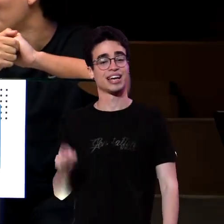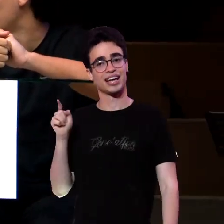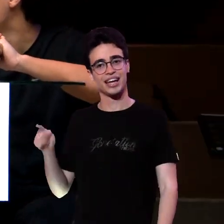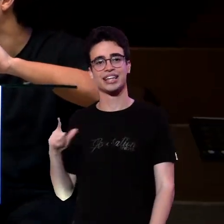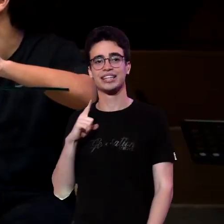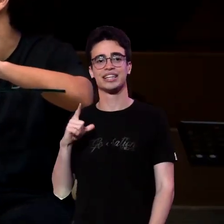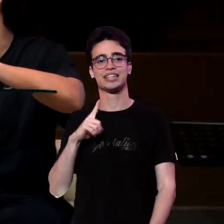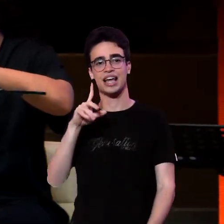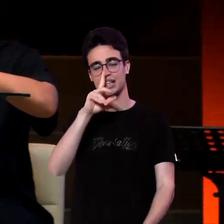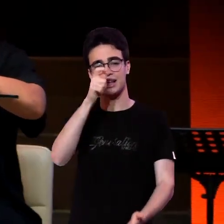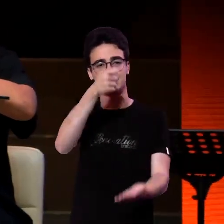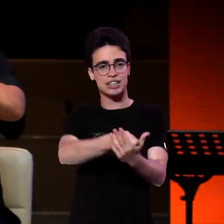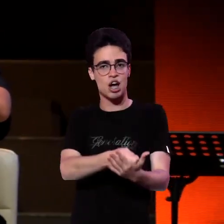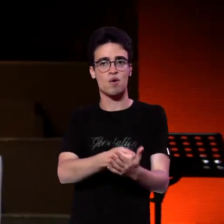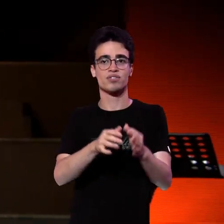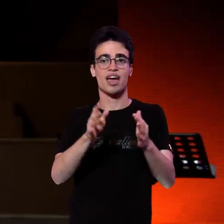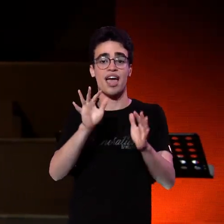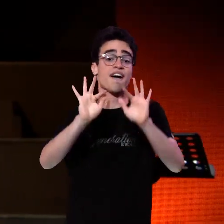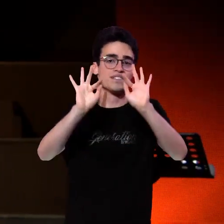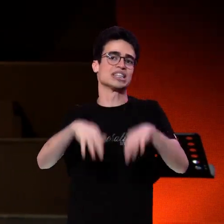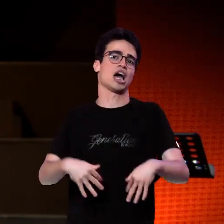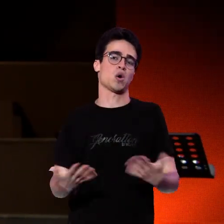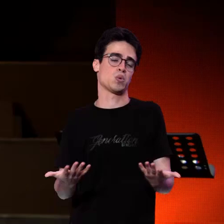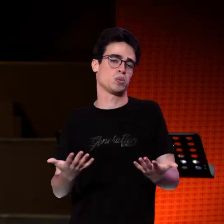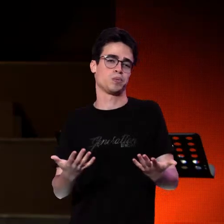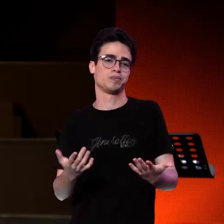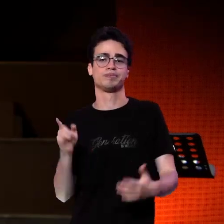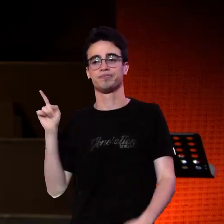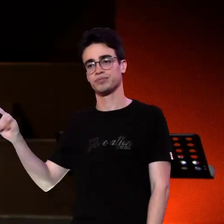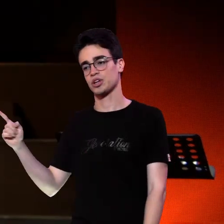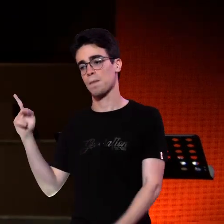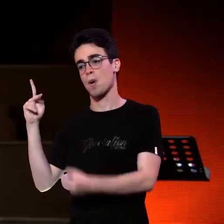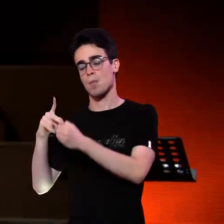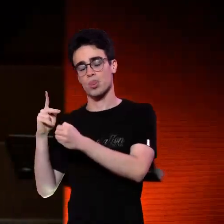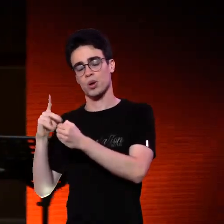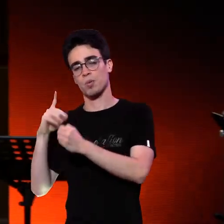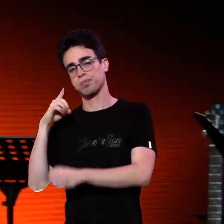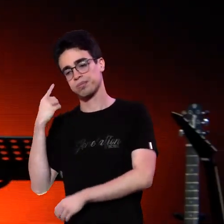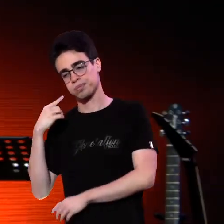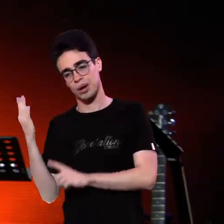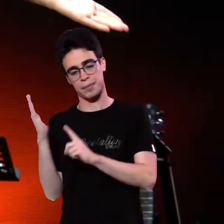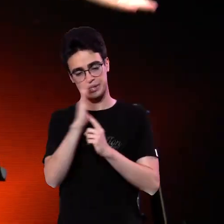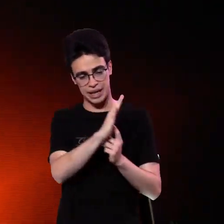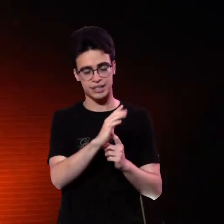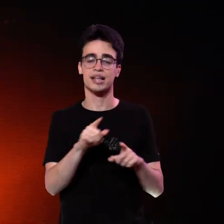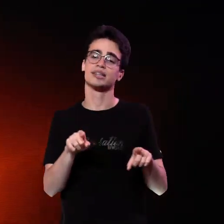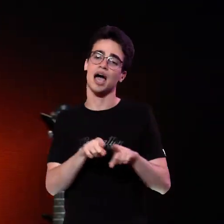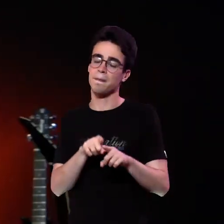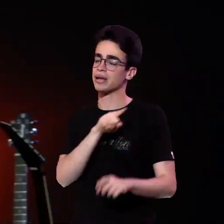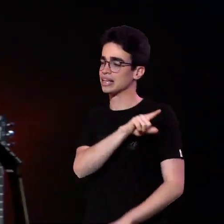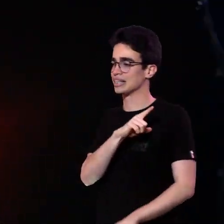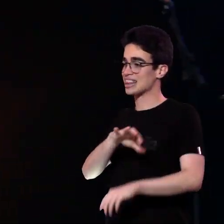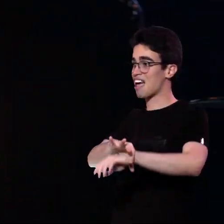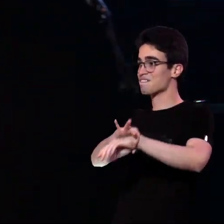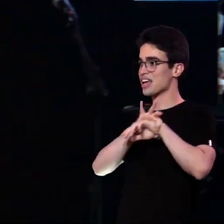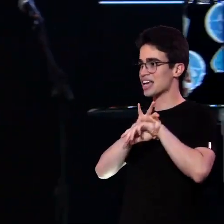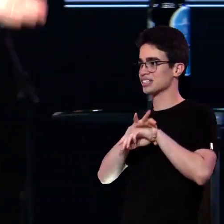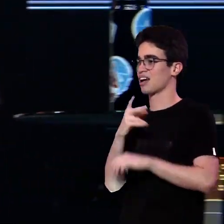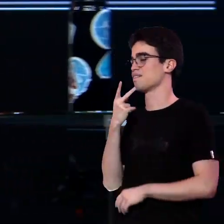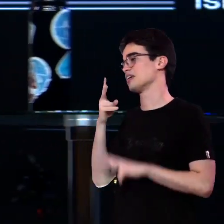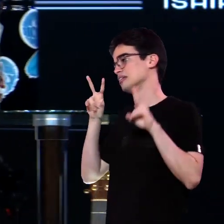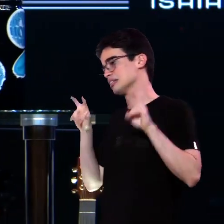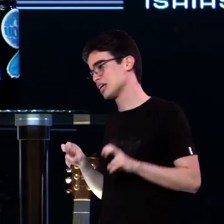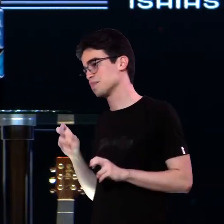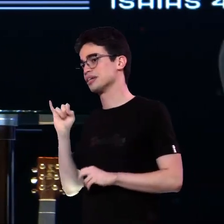a decisão final de acordo com o que o promotor apresenta e com o que a defesa diz, para julgar